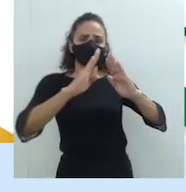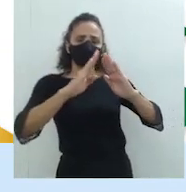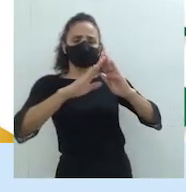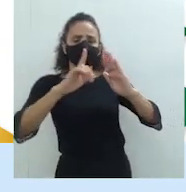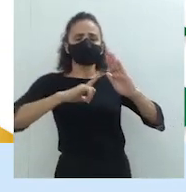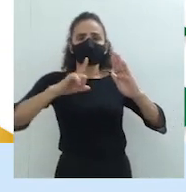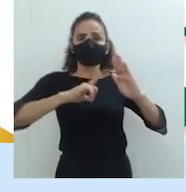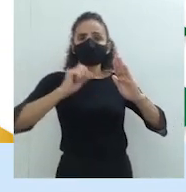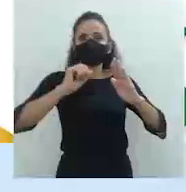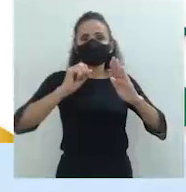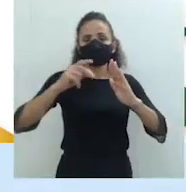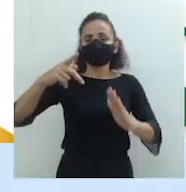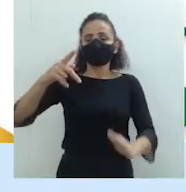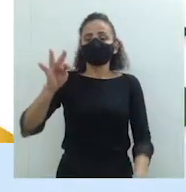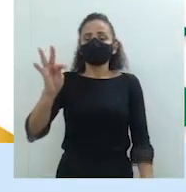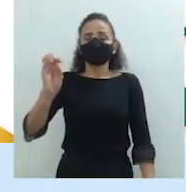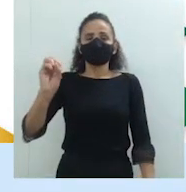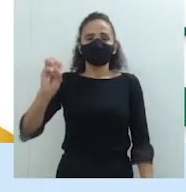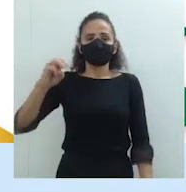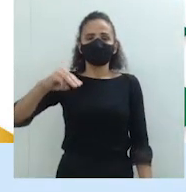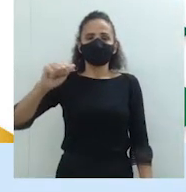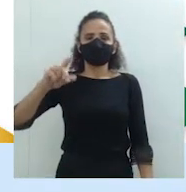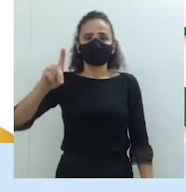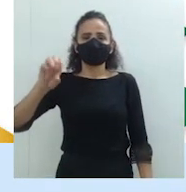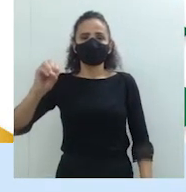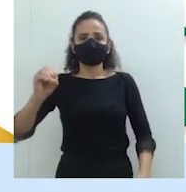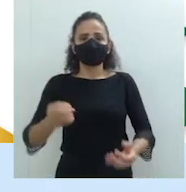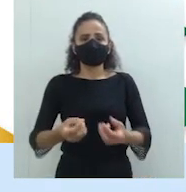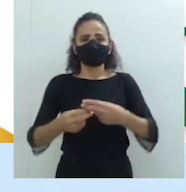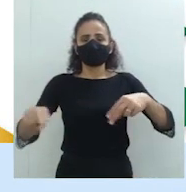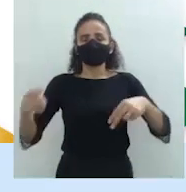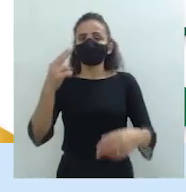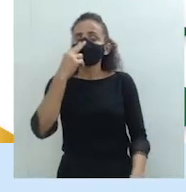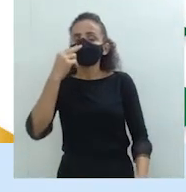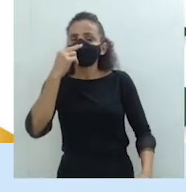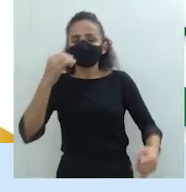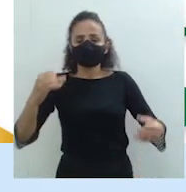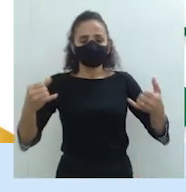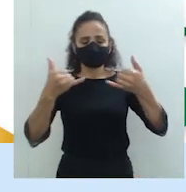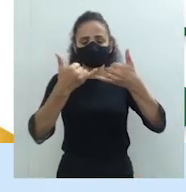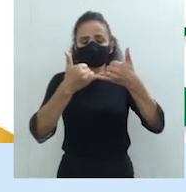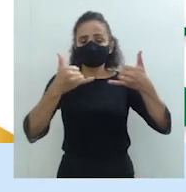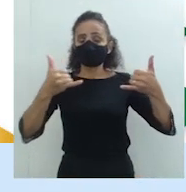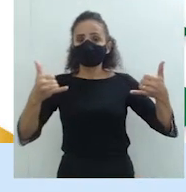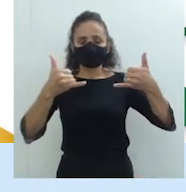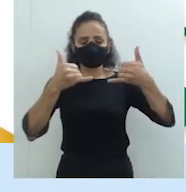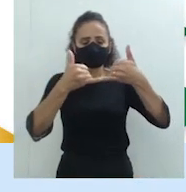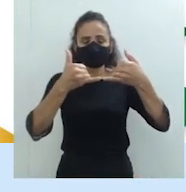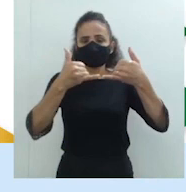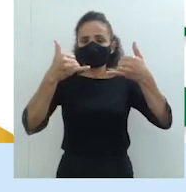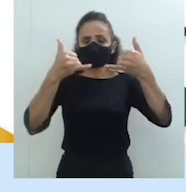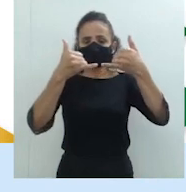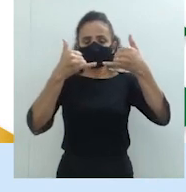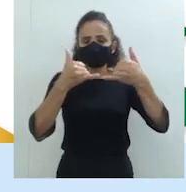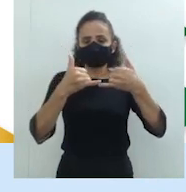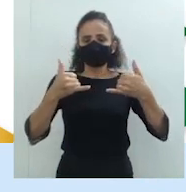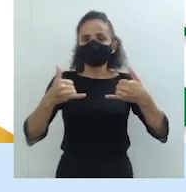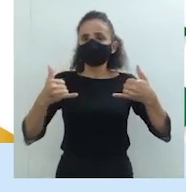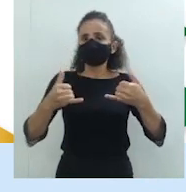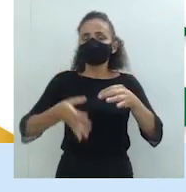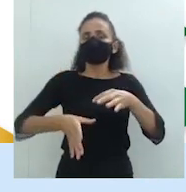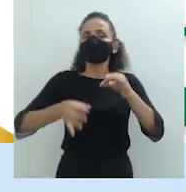existentes na casa têm que ter a mesma intensidade da corrente elétrica. E aí na telinha a gente